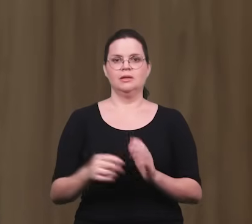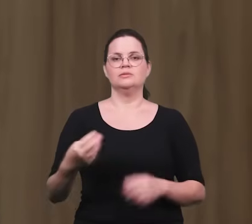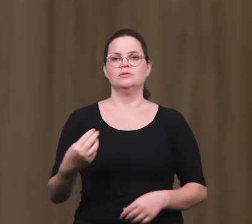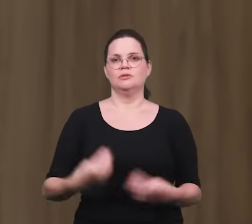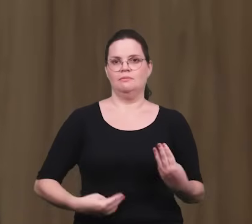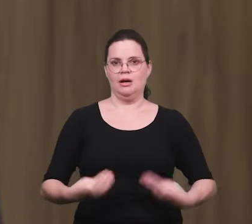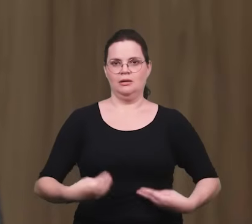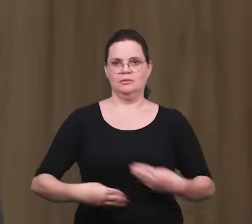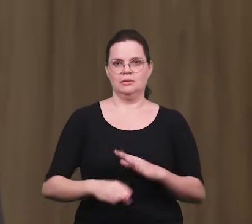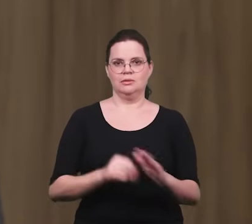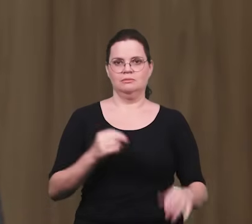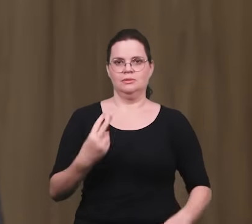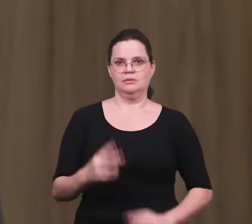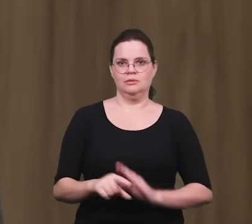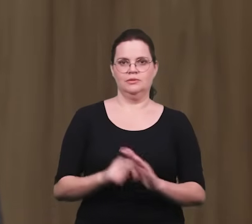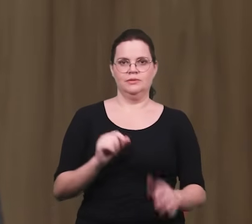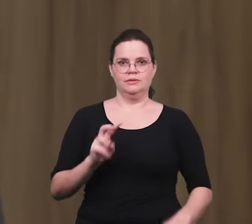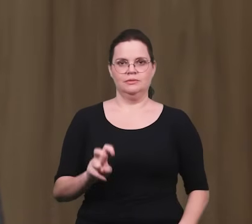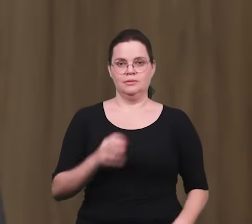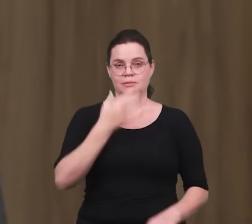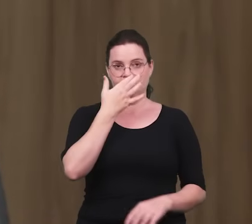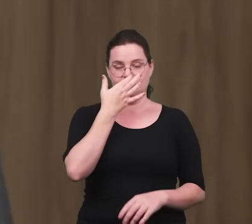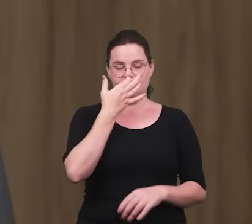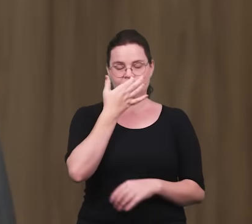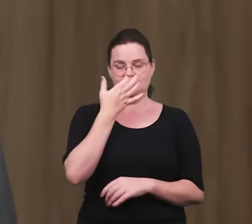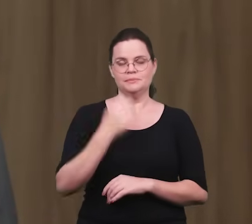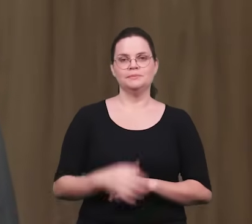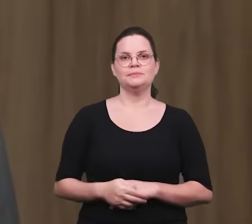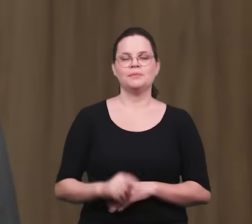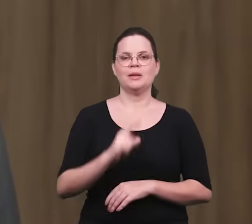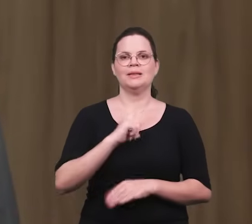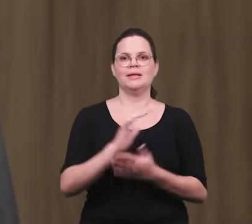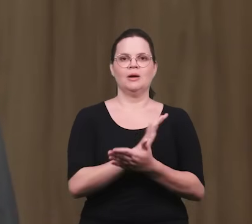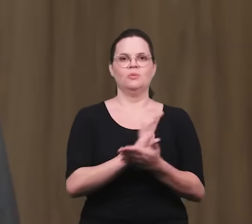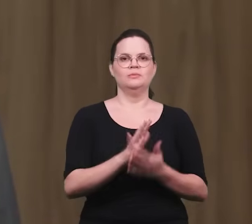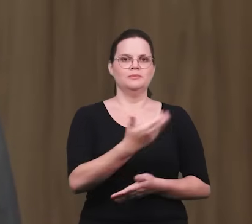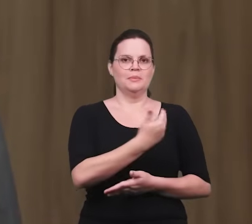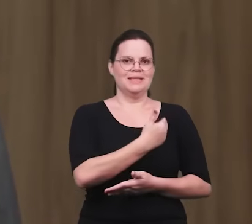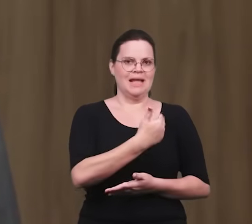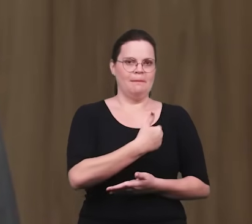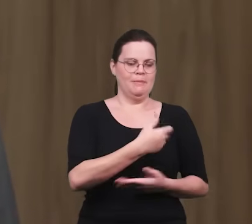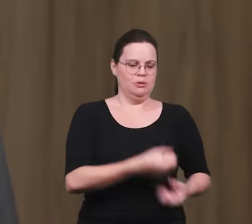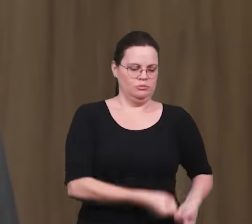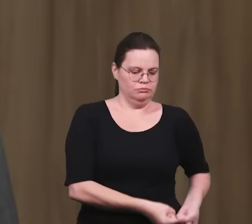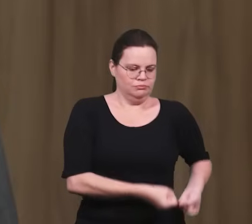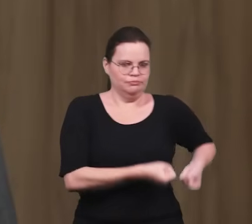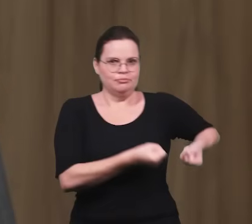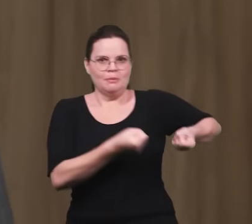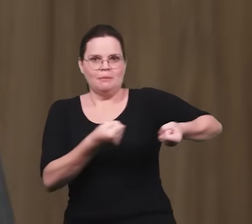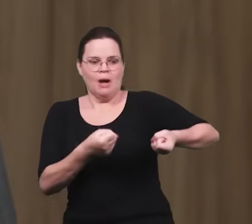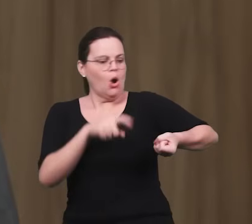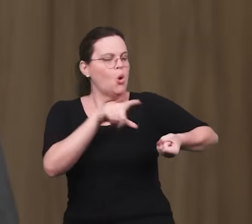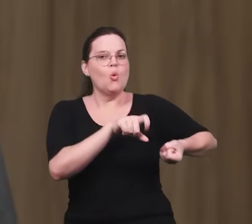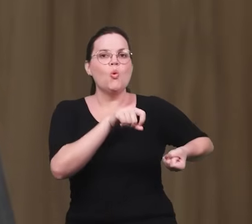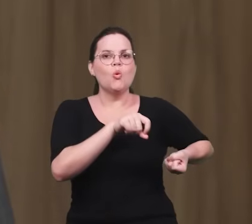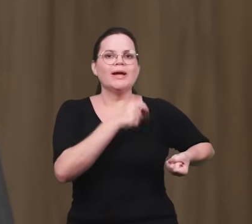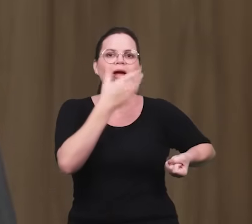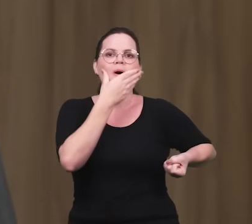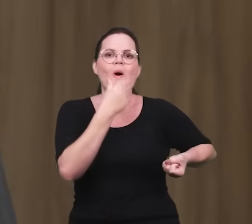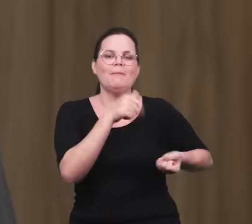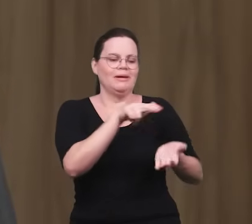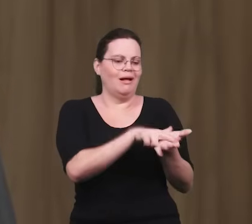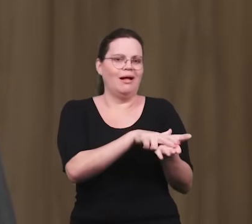Marcos 2, versículo 5, onde vemos alguns amigos levando o paralítico ao Senhor Jesus, mas